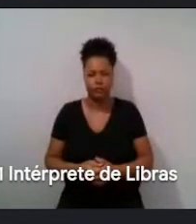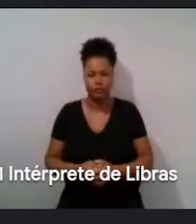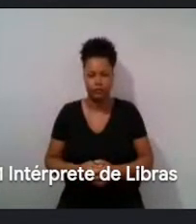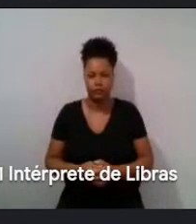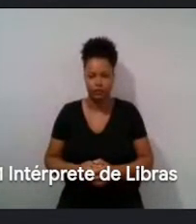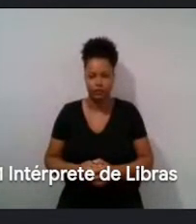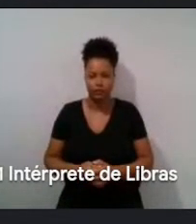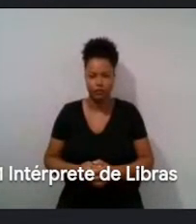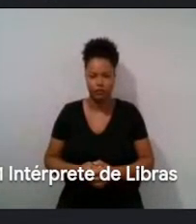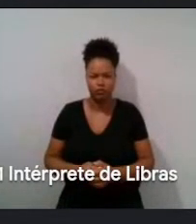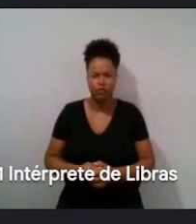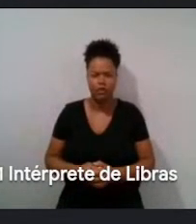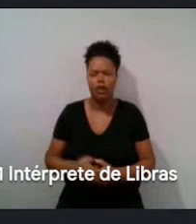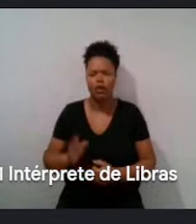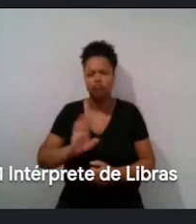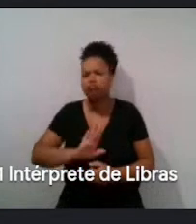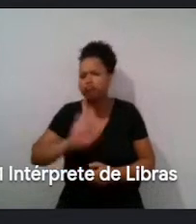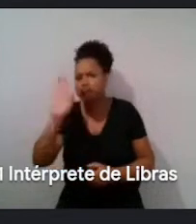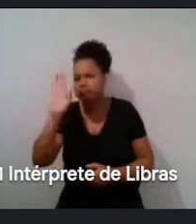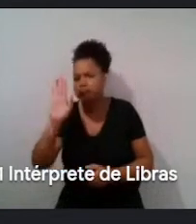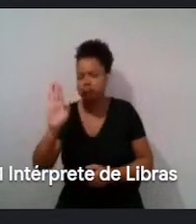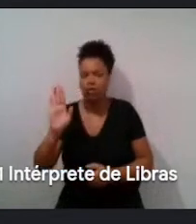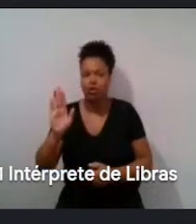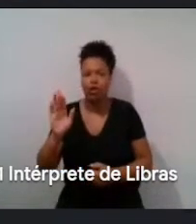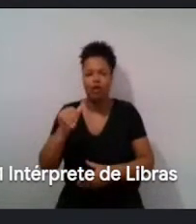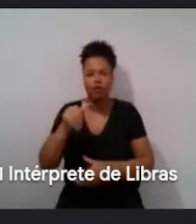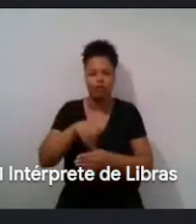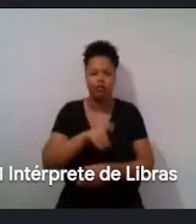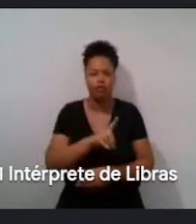Alguma divergência em relação ao voto do doutor Rodrigo?